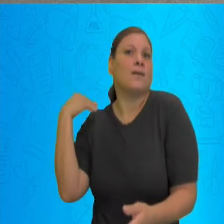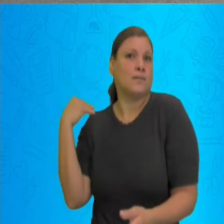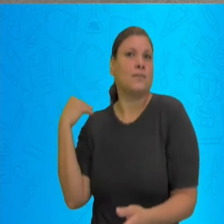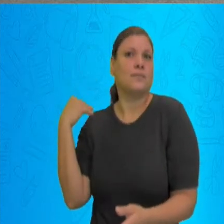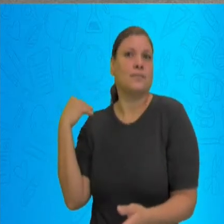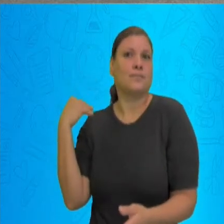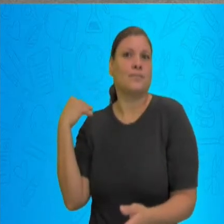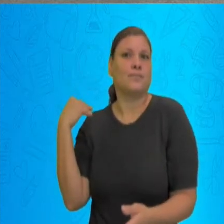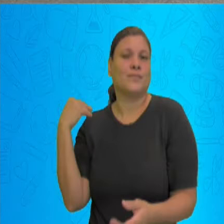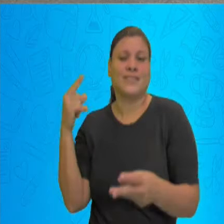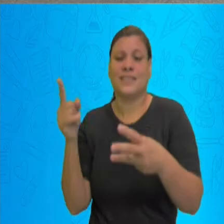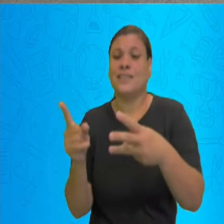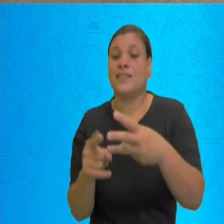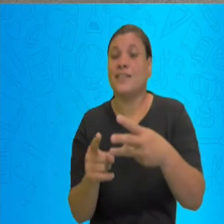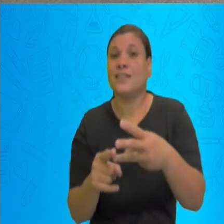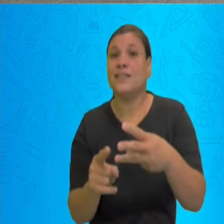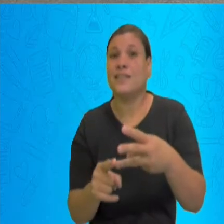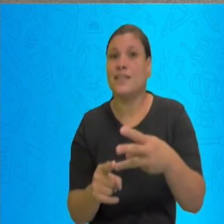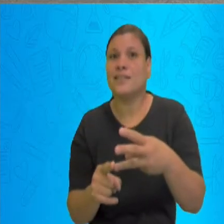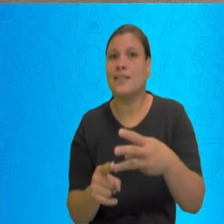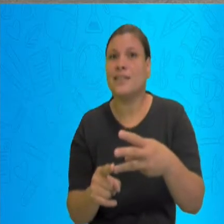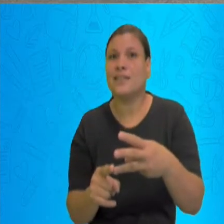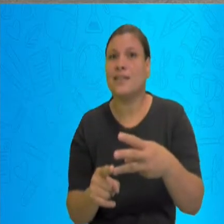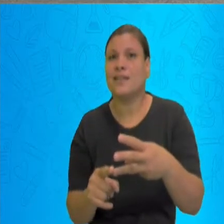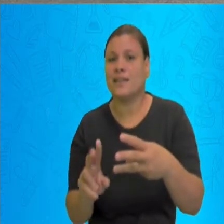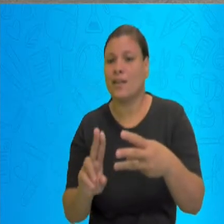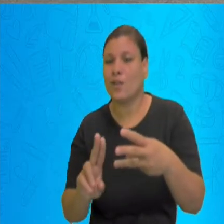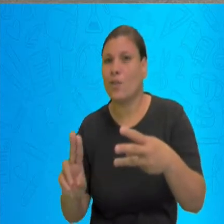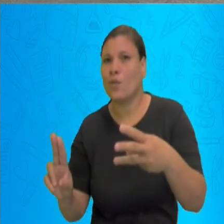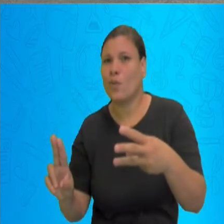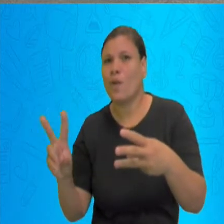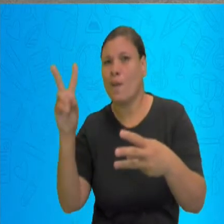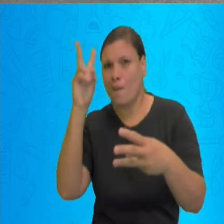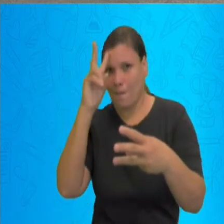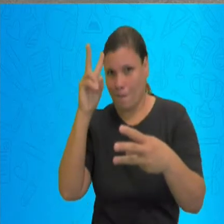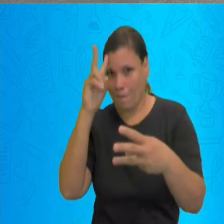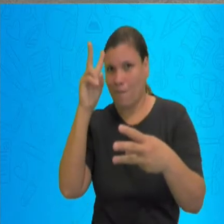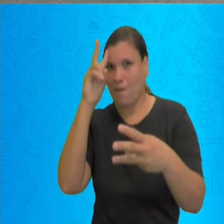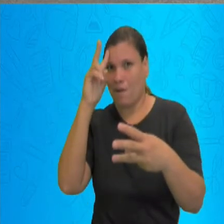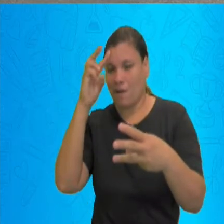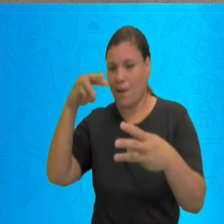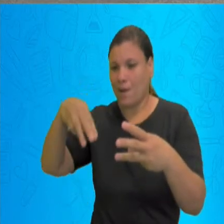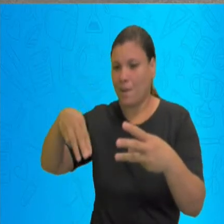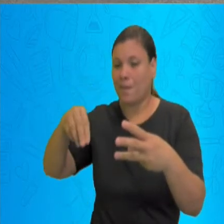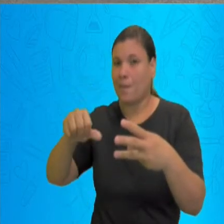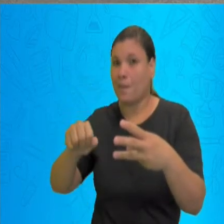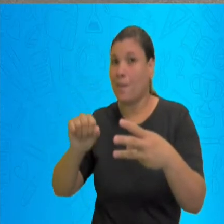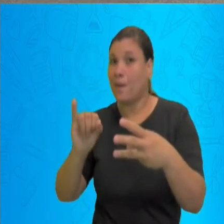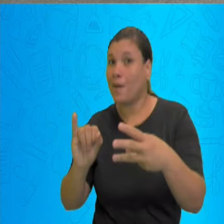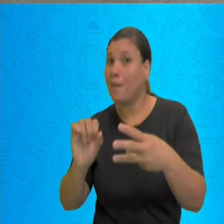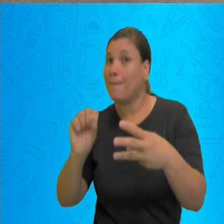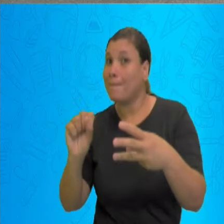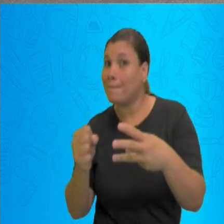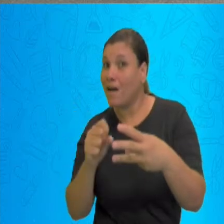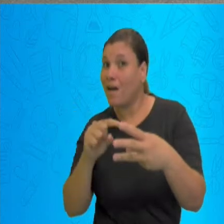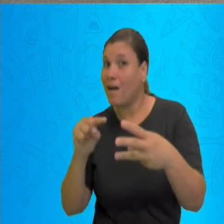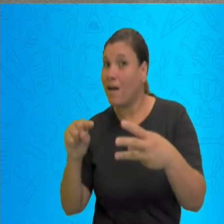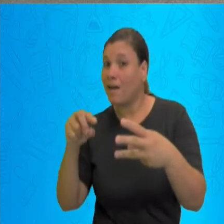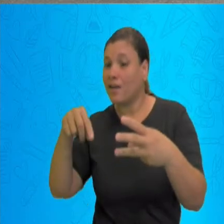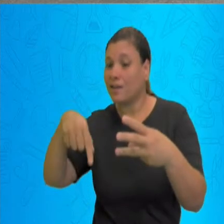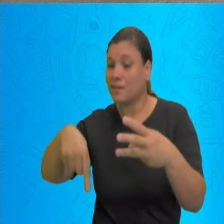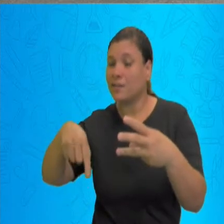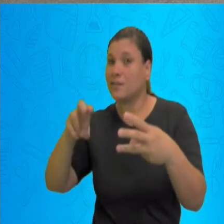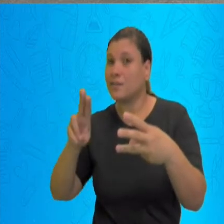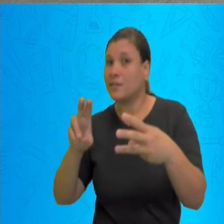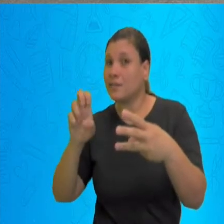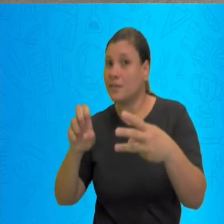perfeito, eu tenho uma relação aí com o perfeito, não é mesmo? Então, eu posso fazer uma comparação